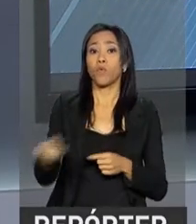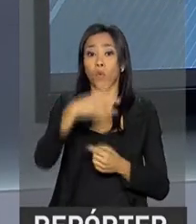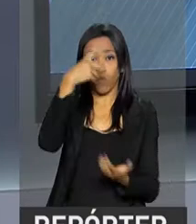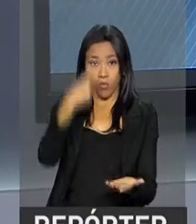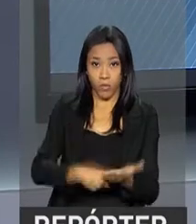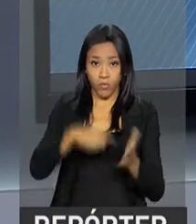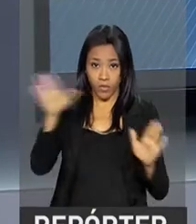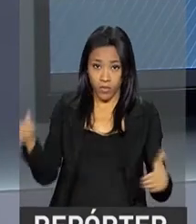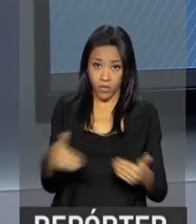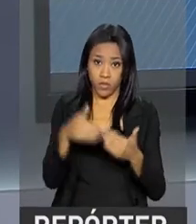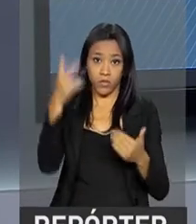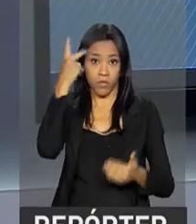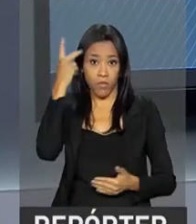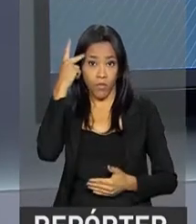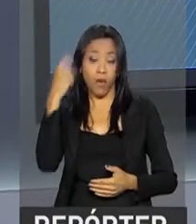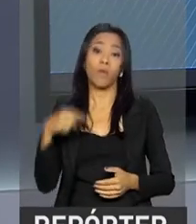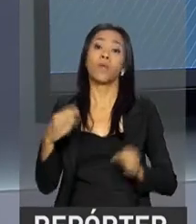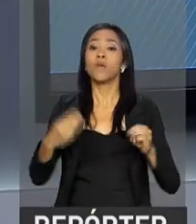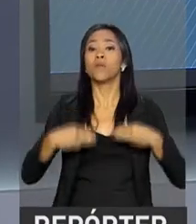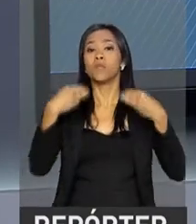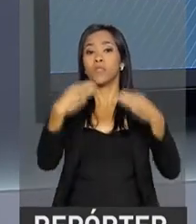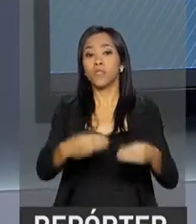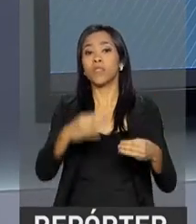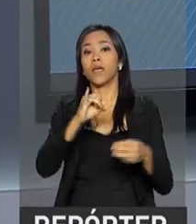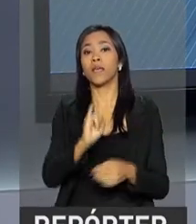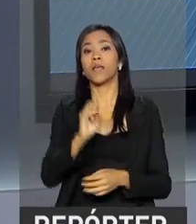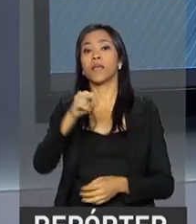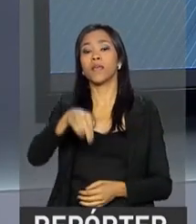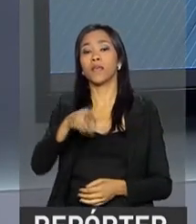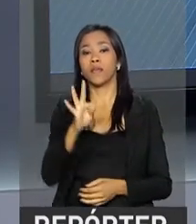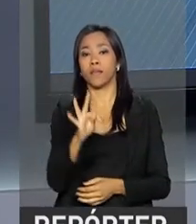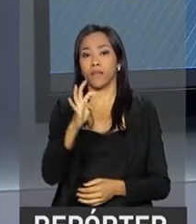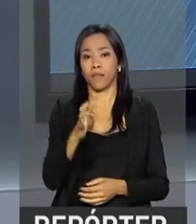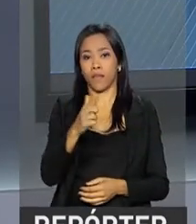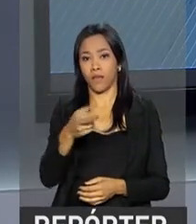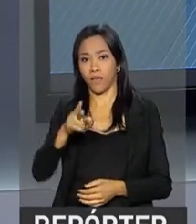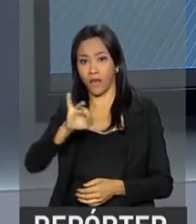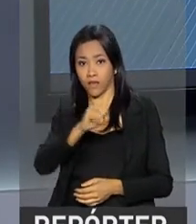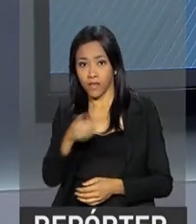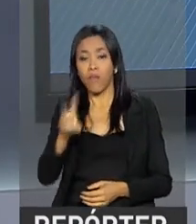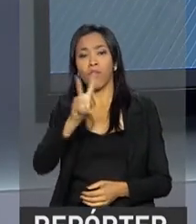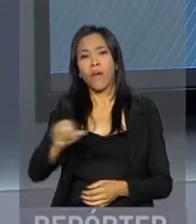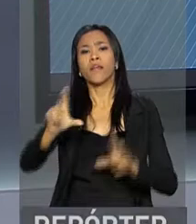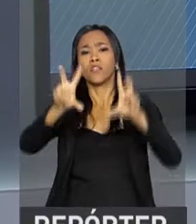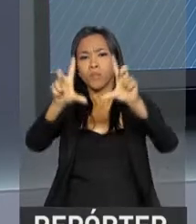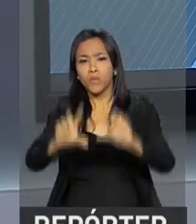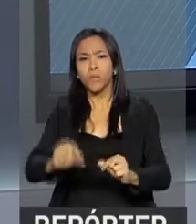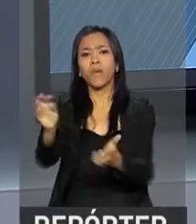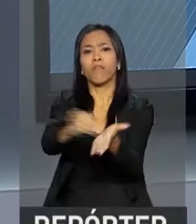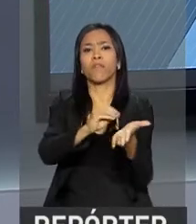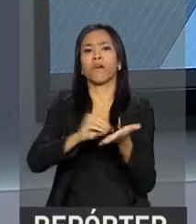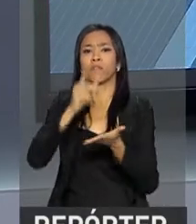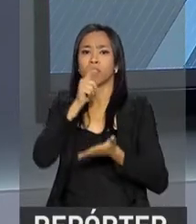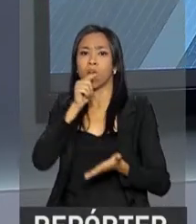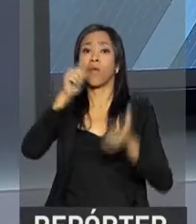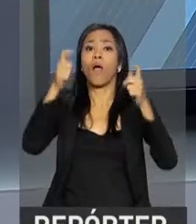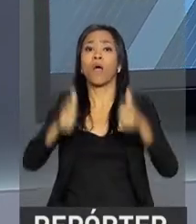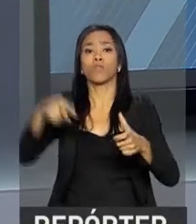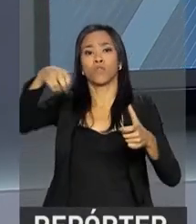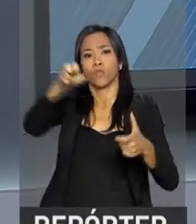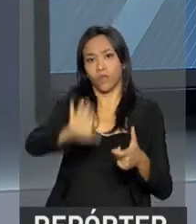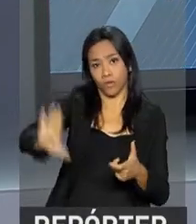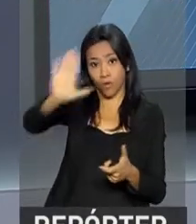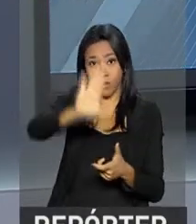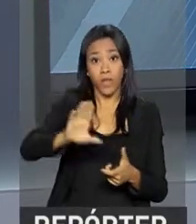de são paulo eo ministério da integração nacional vai minimizar a falta de água em alguns estados do nordeste a parceria